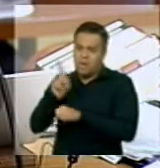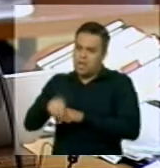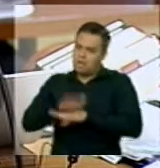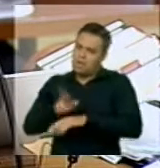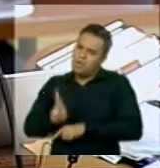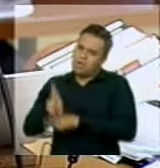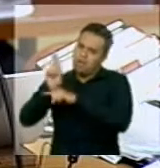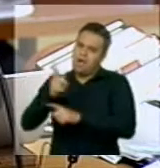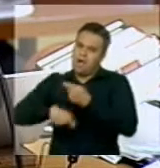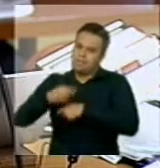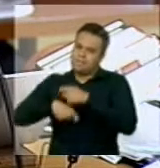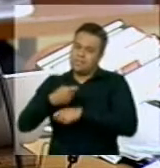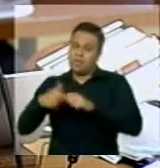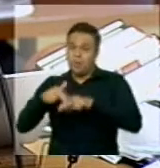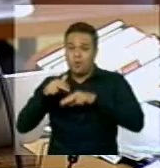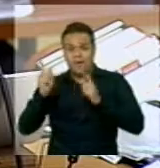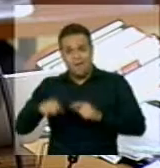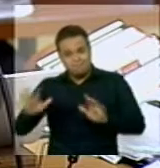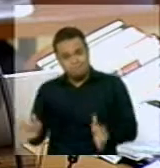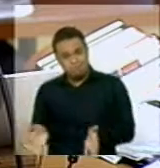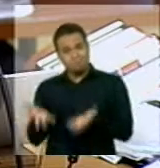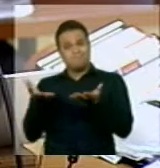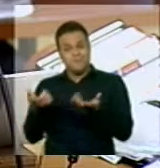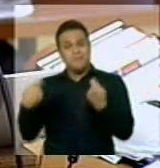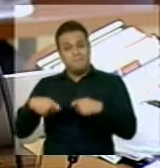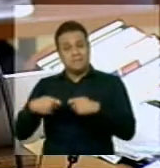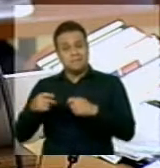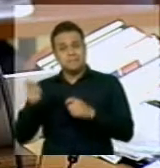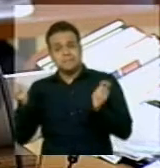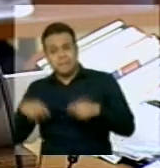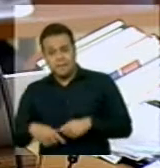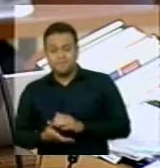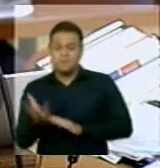como tal, deve ser devidamente motivado. Exatamente